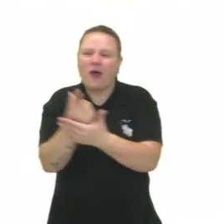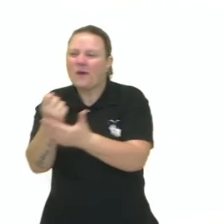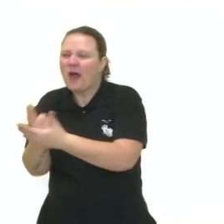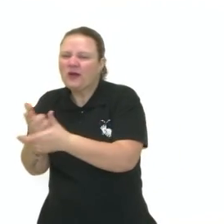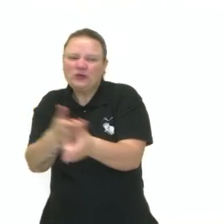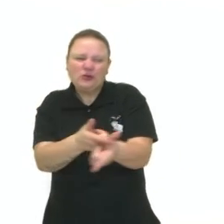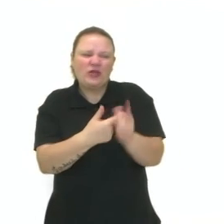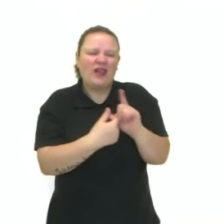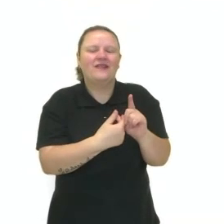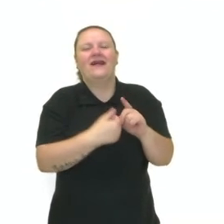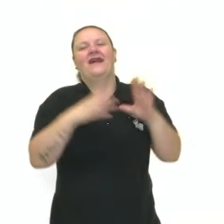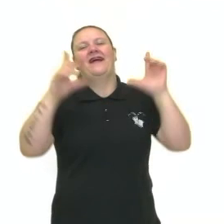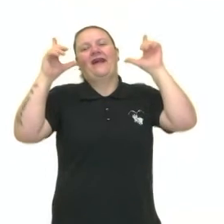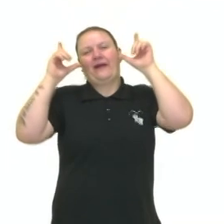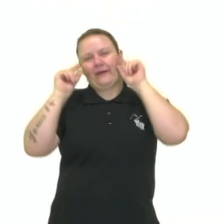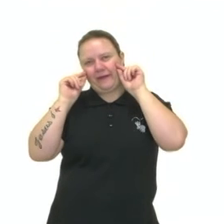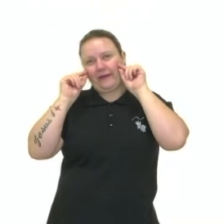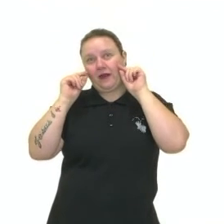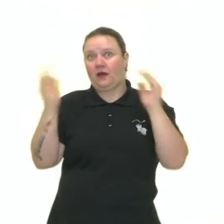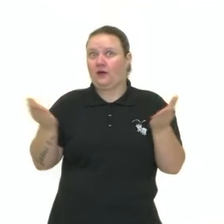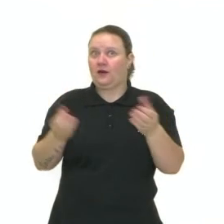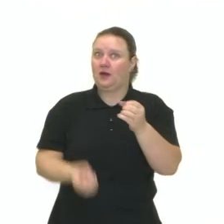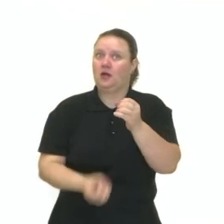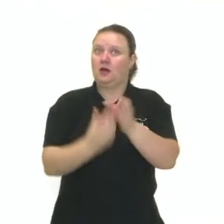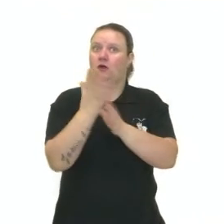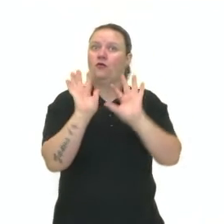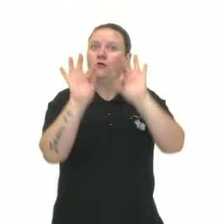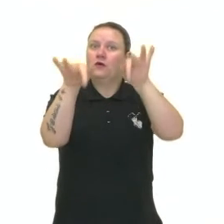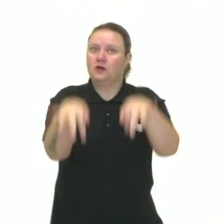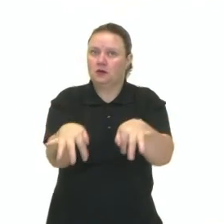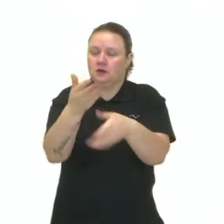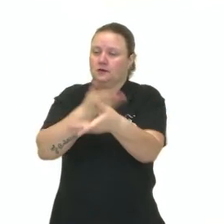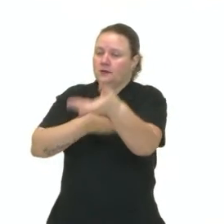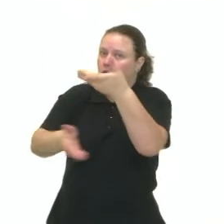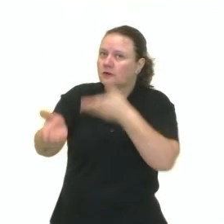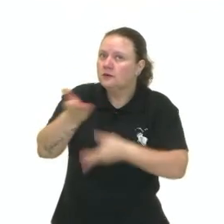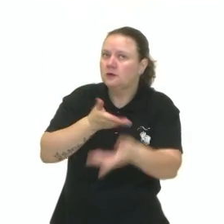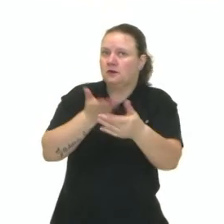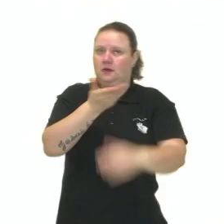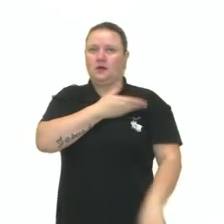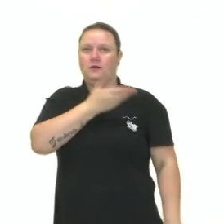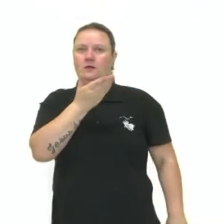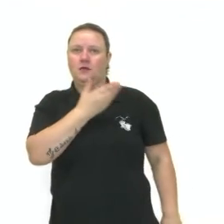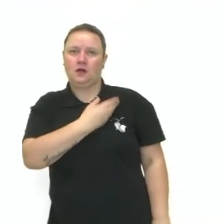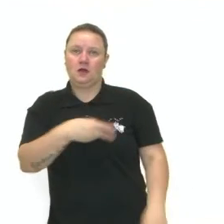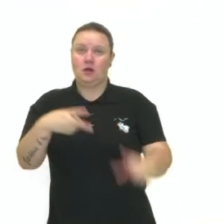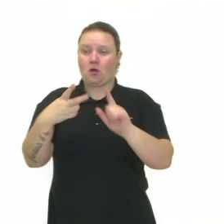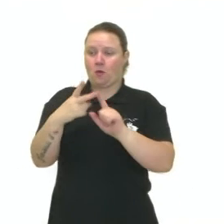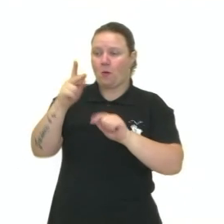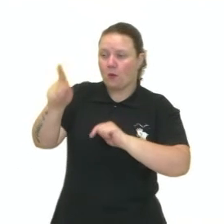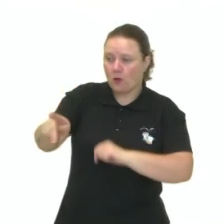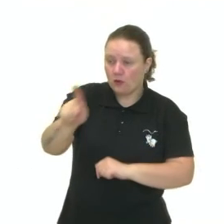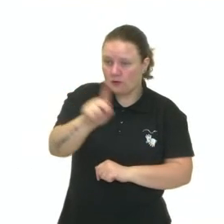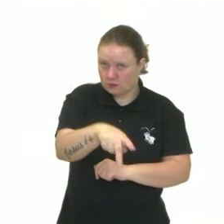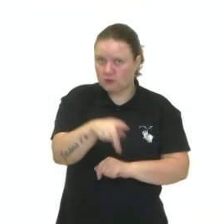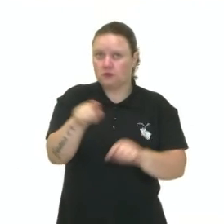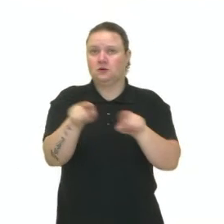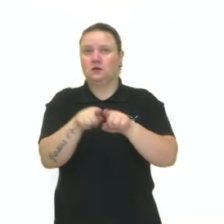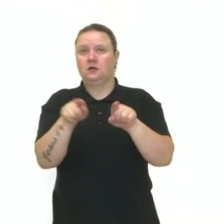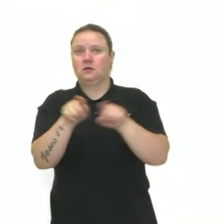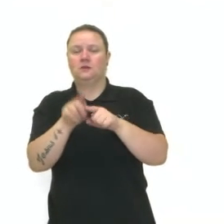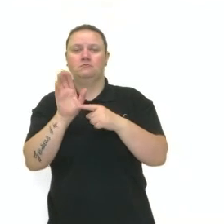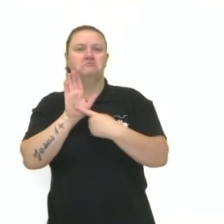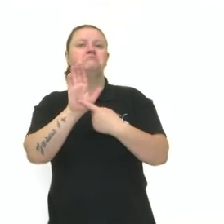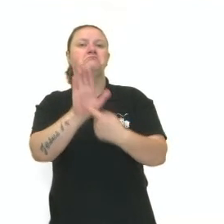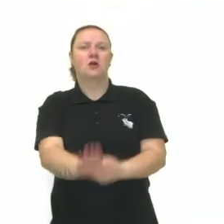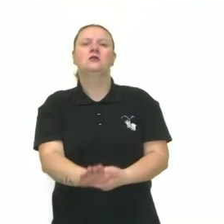é que você crie um final para este conto, compartilhe com os seus colegas e professor. Depois de apresentar sua versão, o